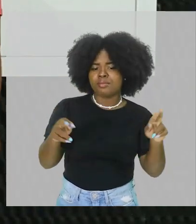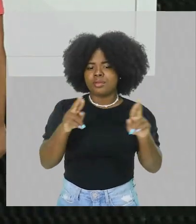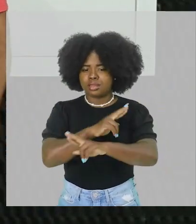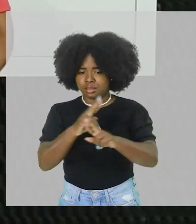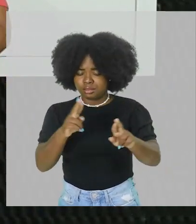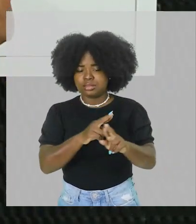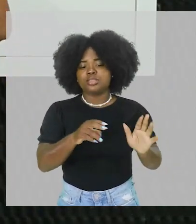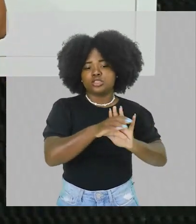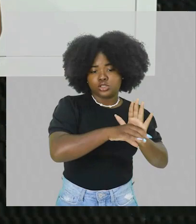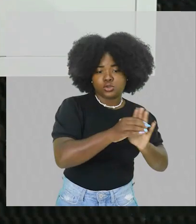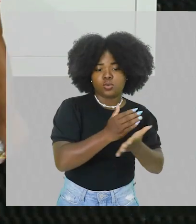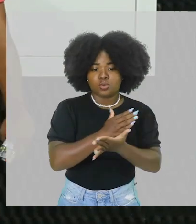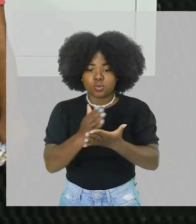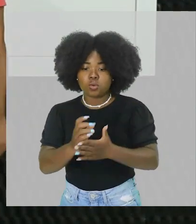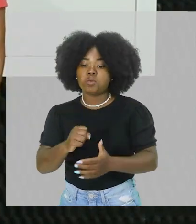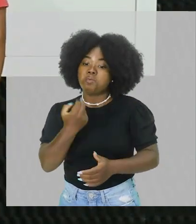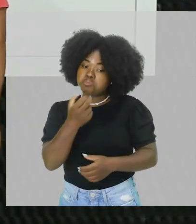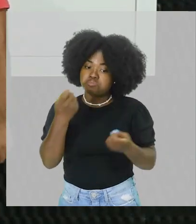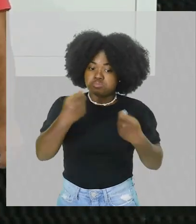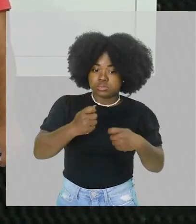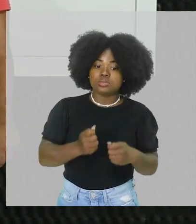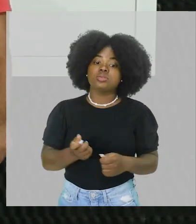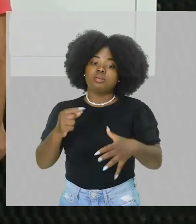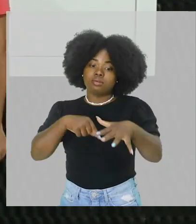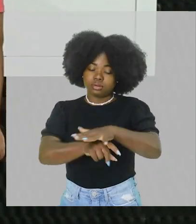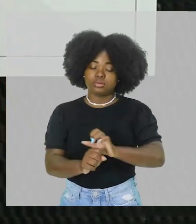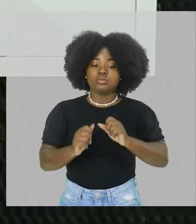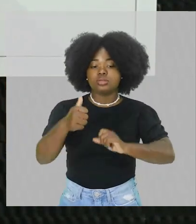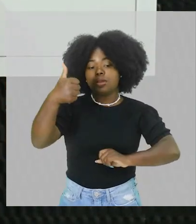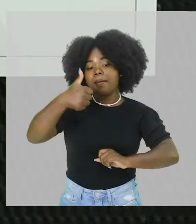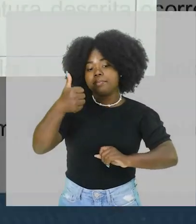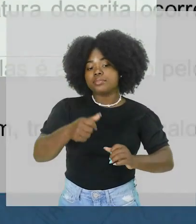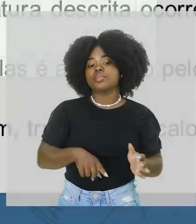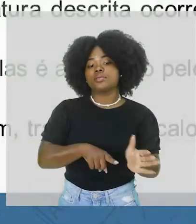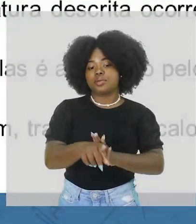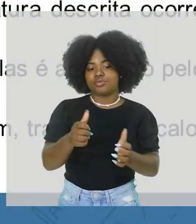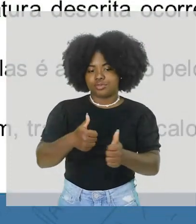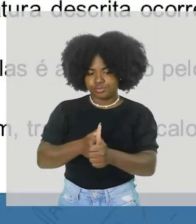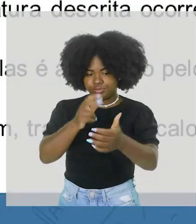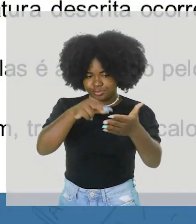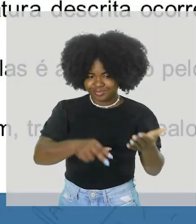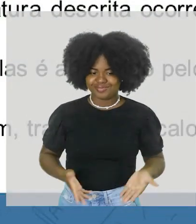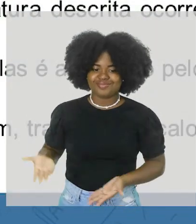iniciais ou se a gente vai precisar trabalhar com mais conceitos. Então, a primeira questão diz o seguinte: